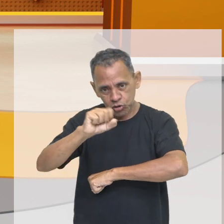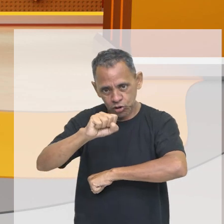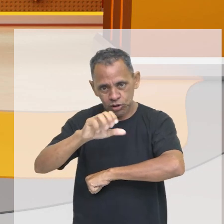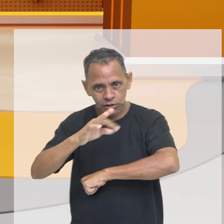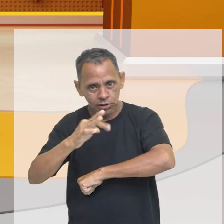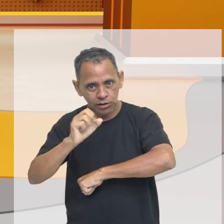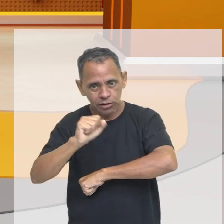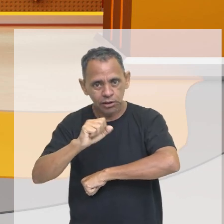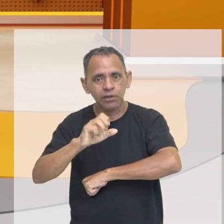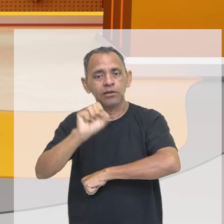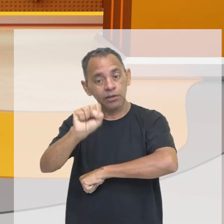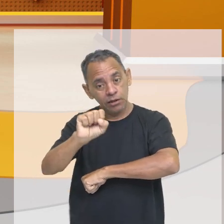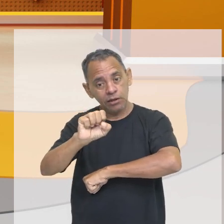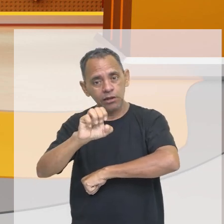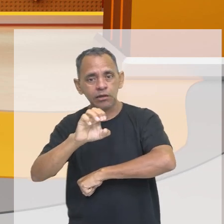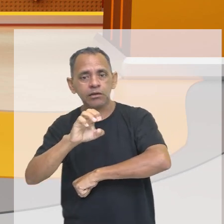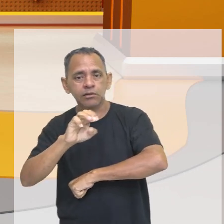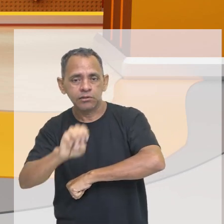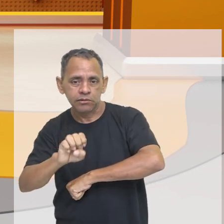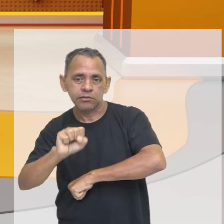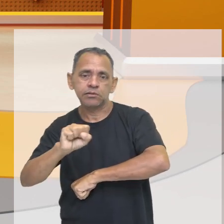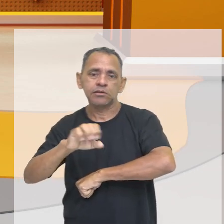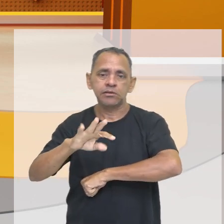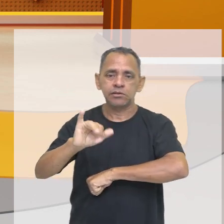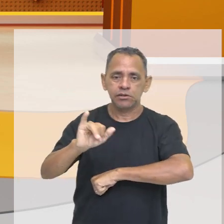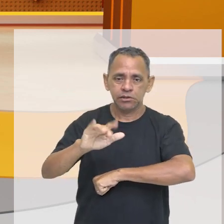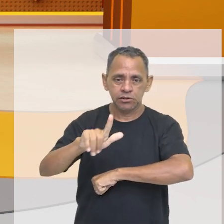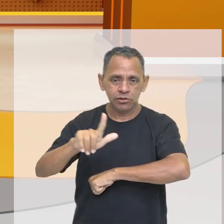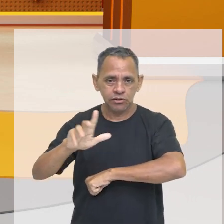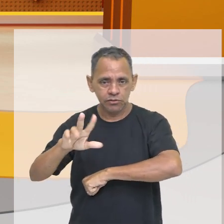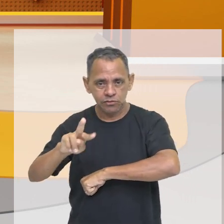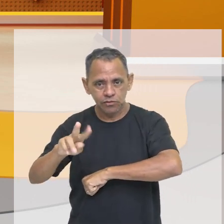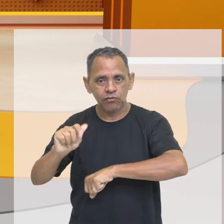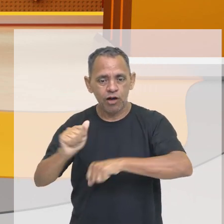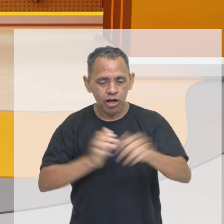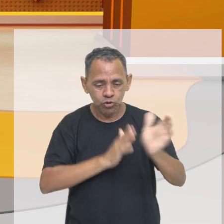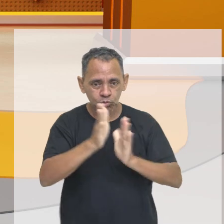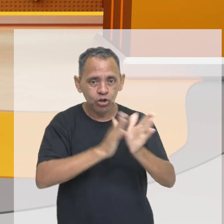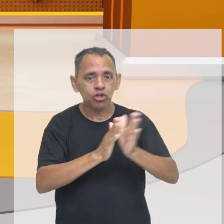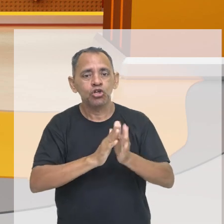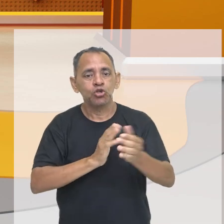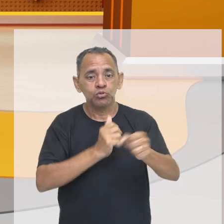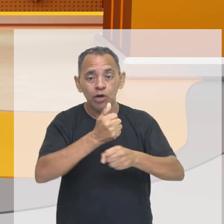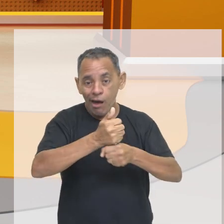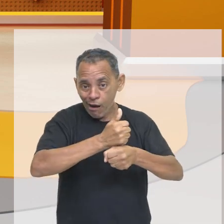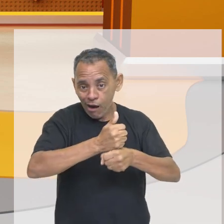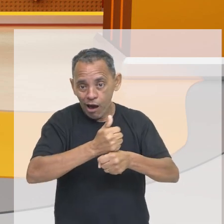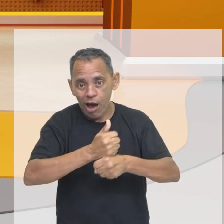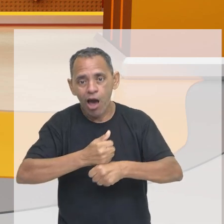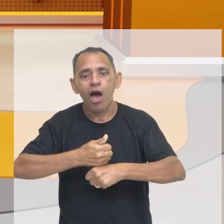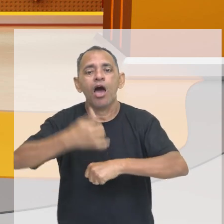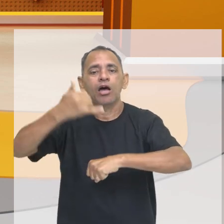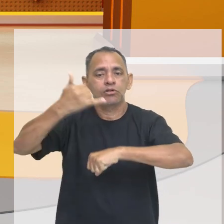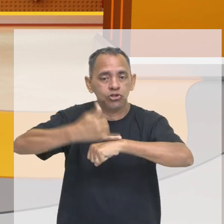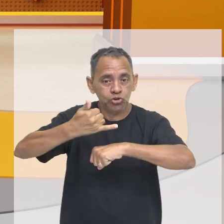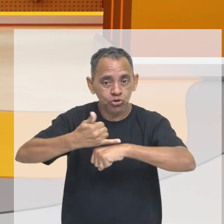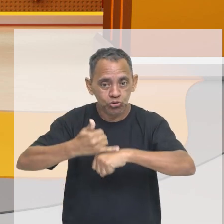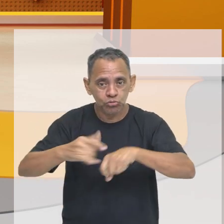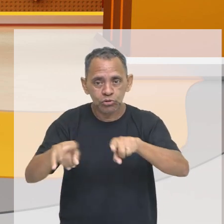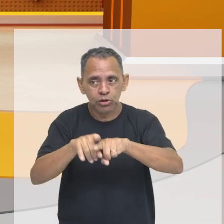No período em que ele vai governar, é conhecido como anos de chumbo da ditadura e também vai haver